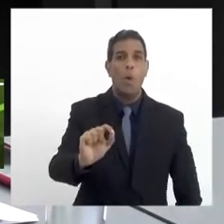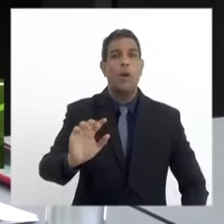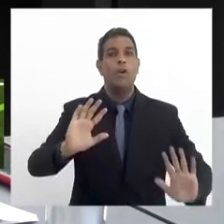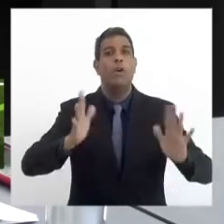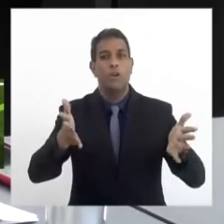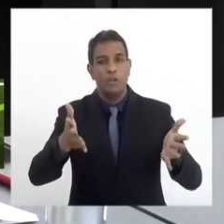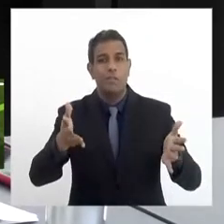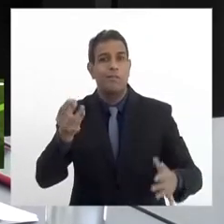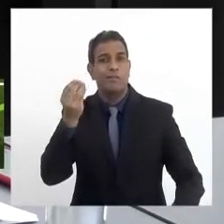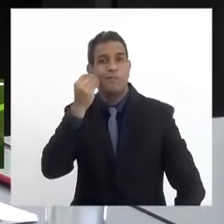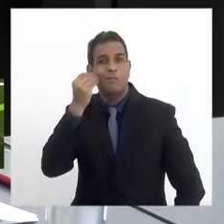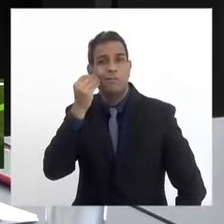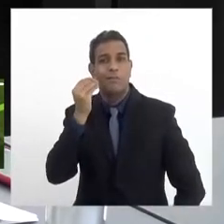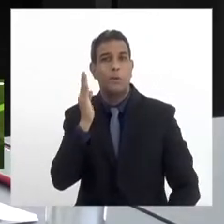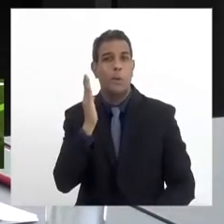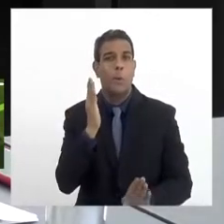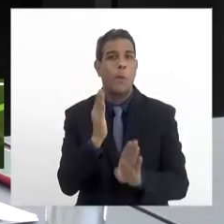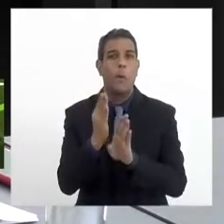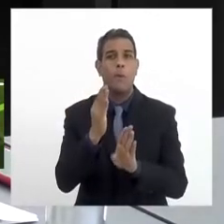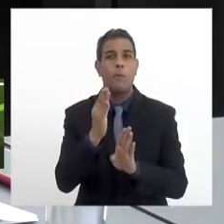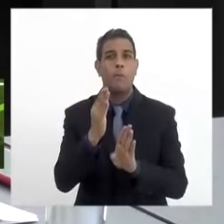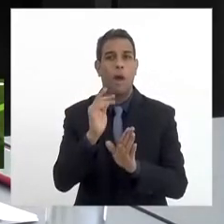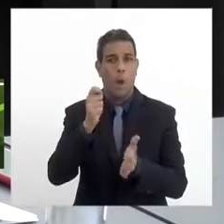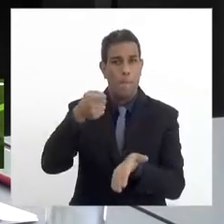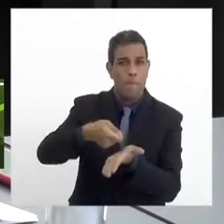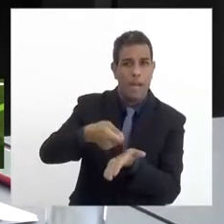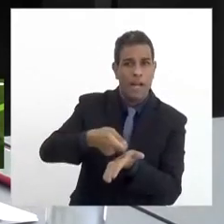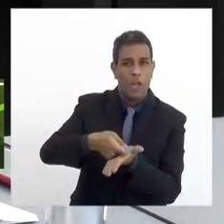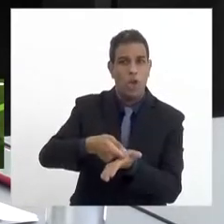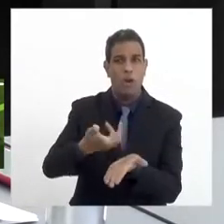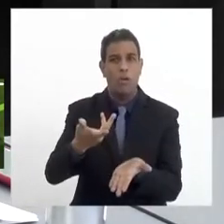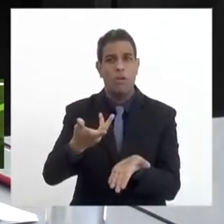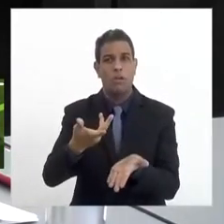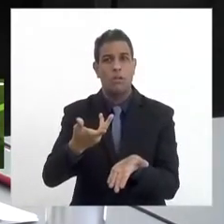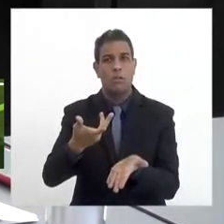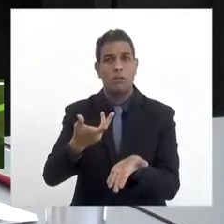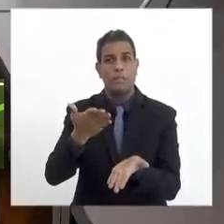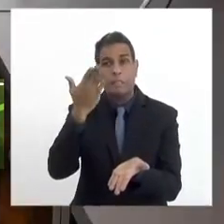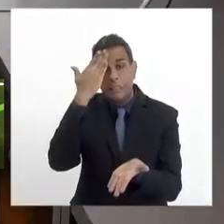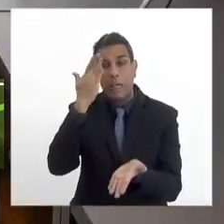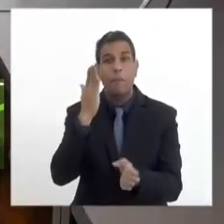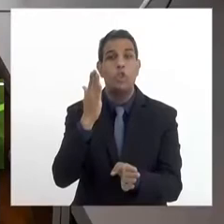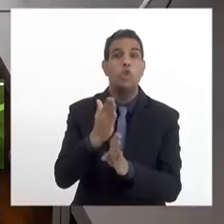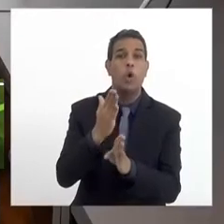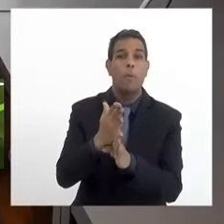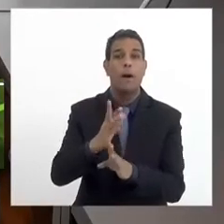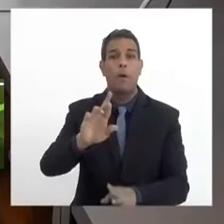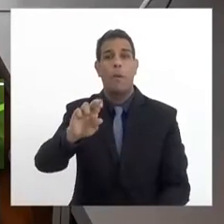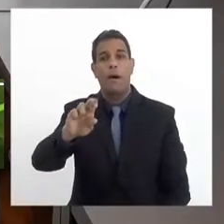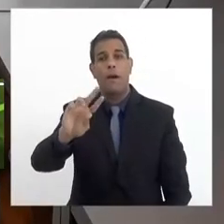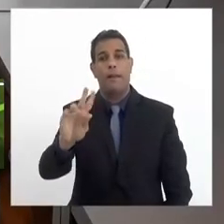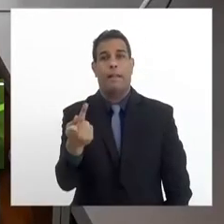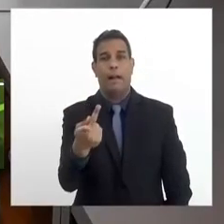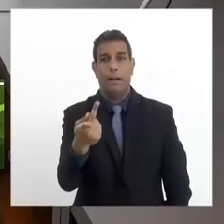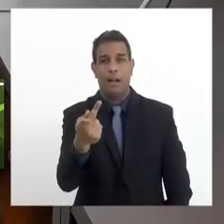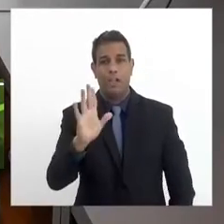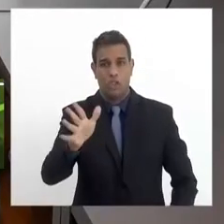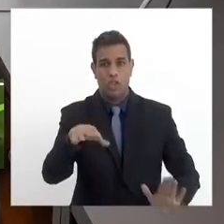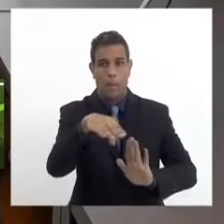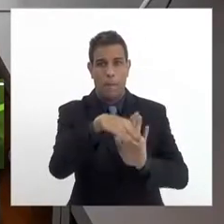tipo de detecção no sangue. Está obrigatório isso? No ato da matrícula, parece que... Está obrigado. Então